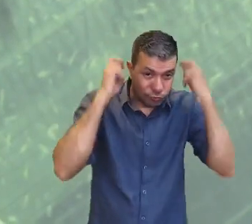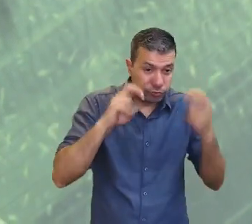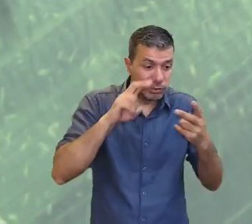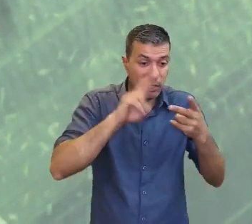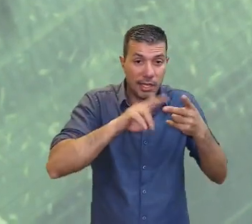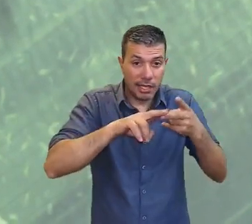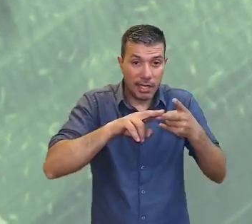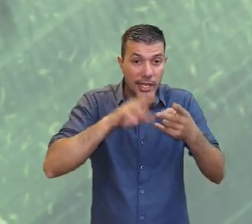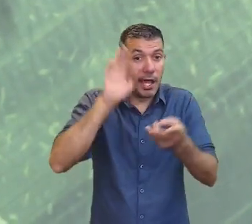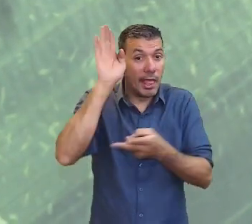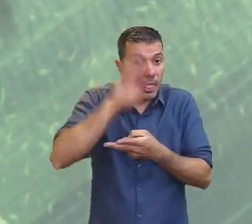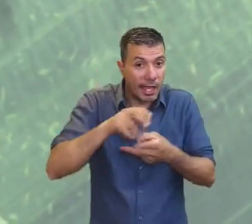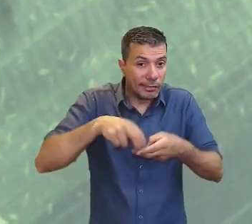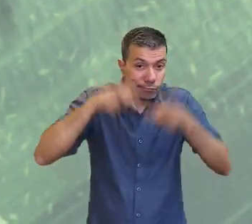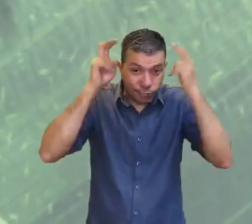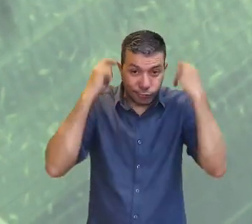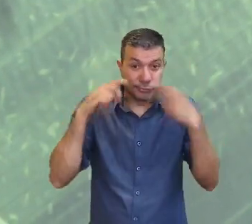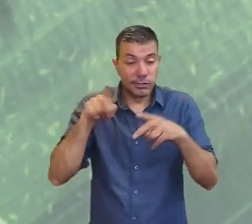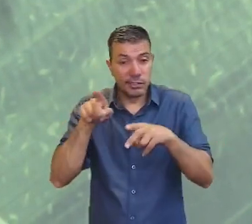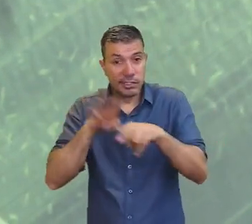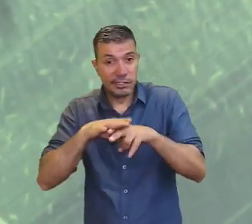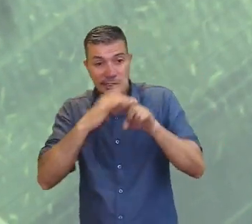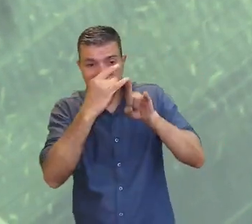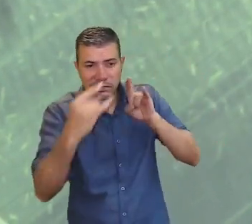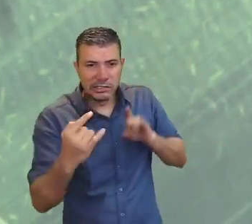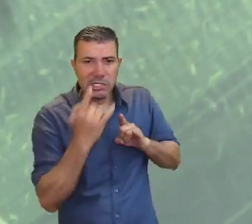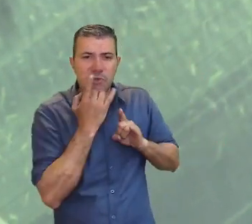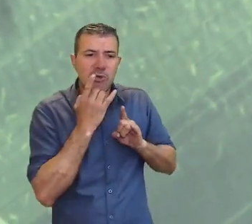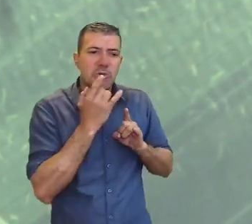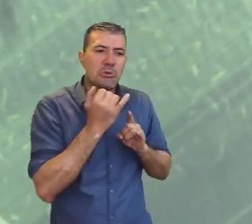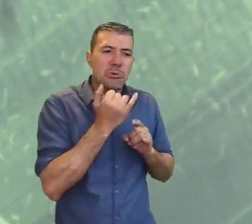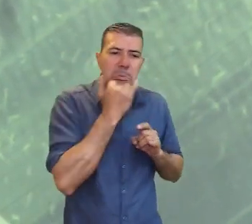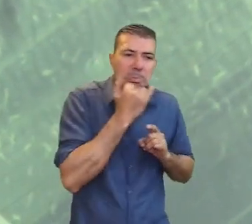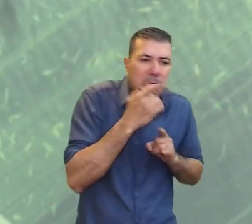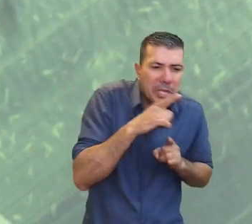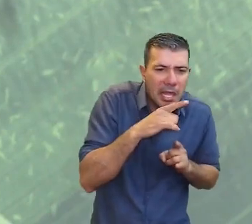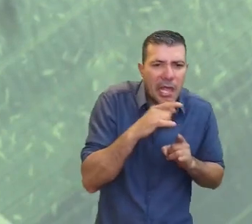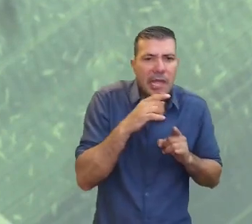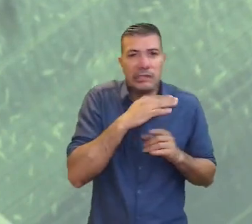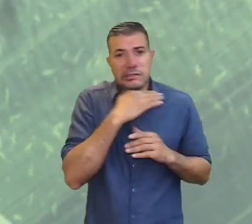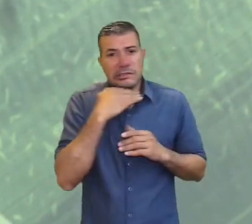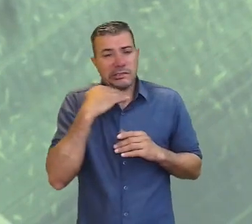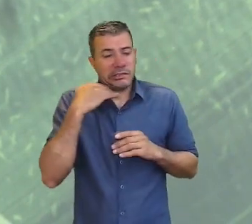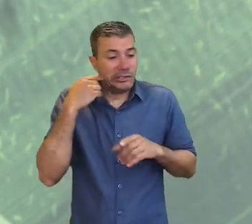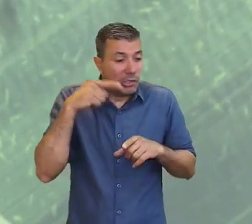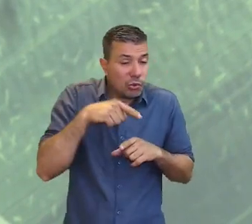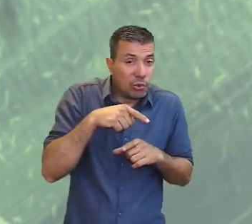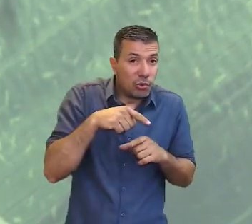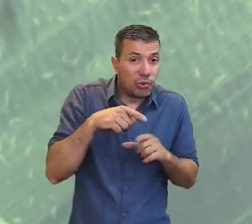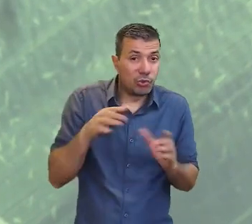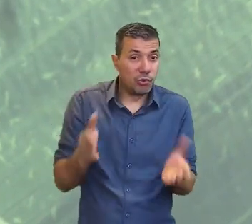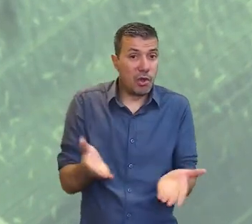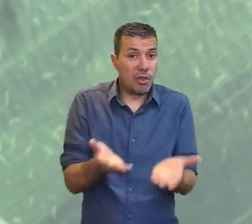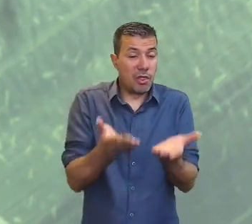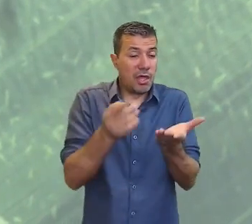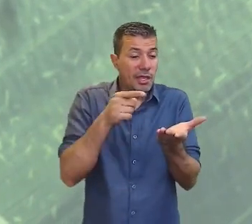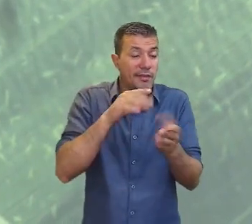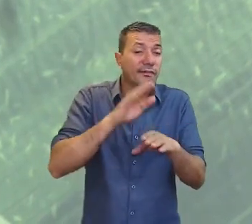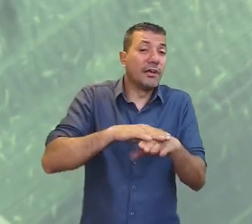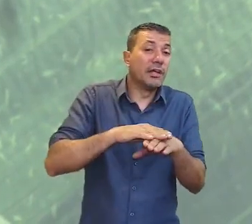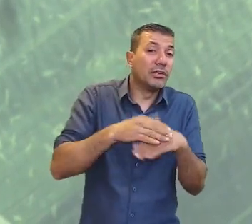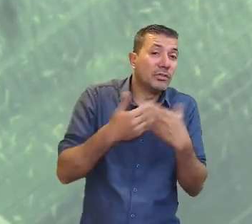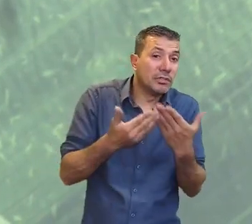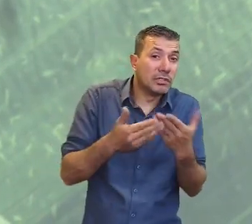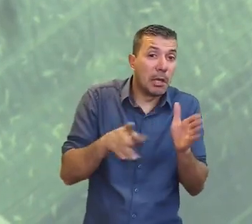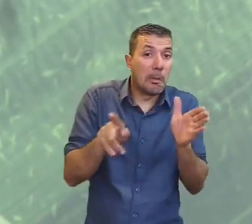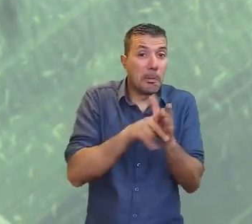pecador, ele ia até o santuário e confessava o seu pecado sobre a sua cabeça, esse é diferente. Esse daqui era